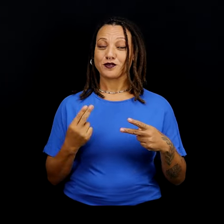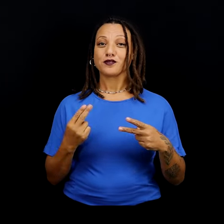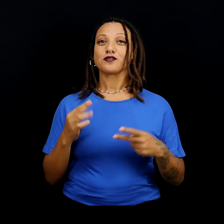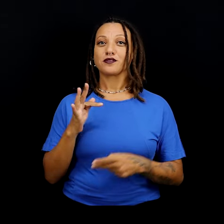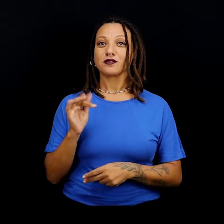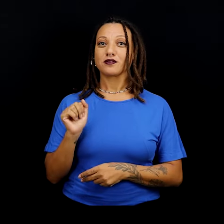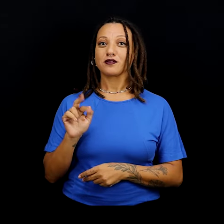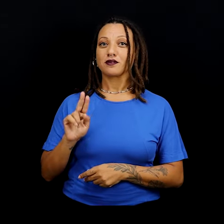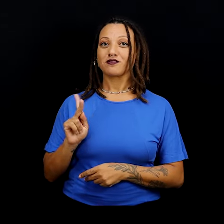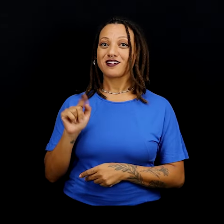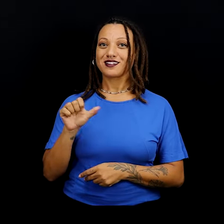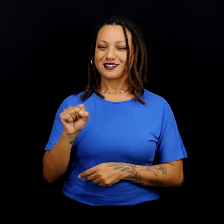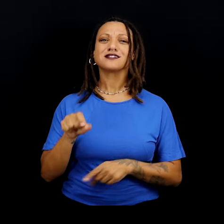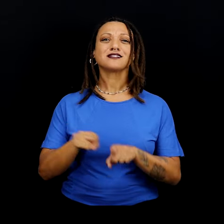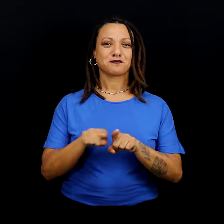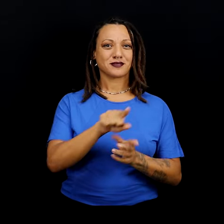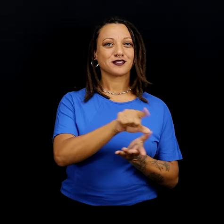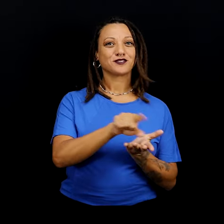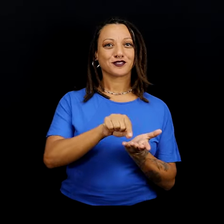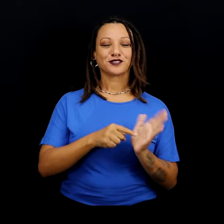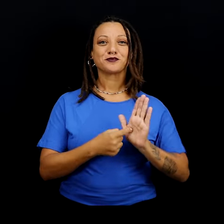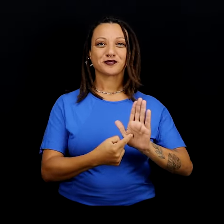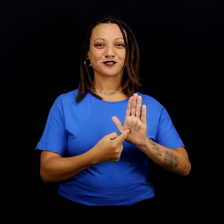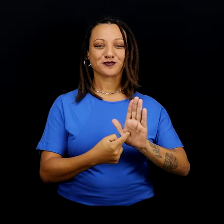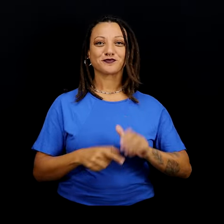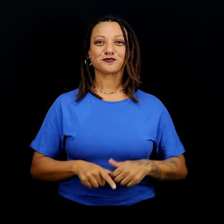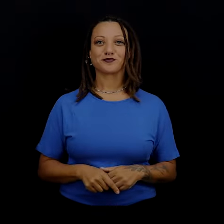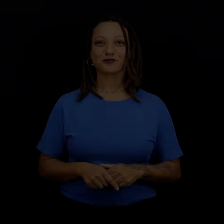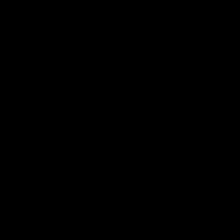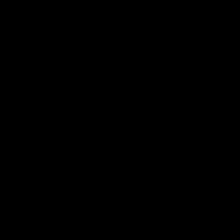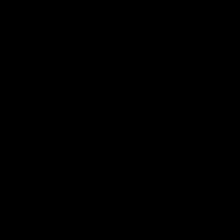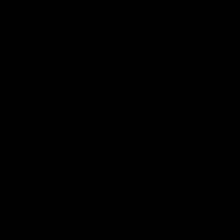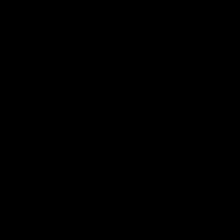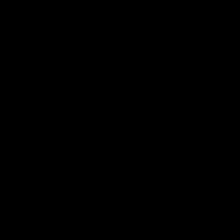Farkas, eu sou também um dos curadores da exposição.